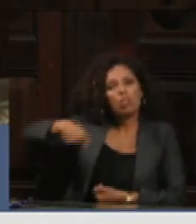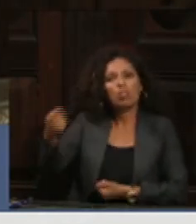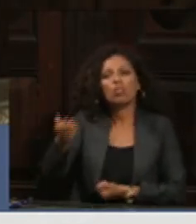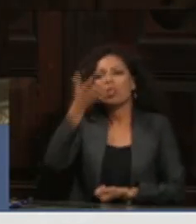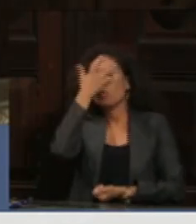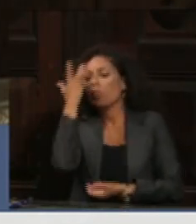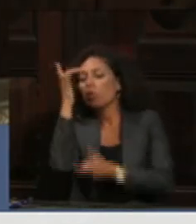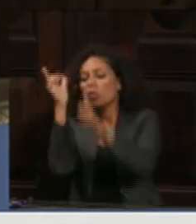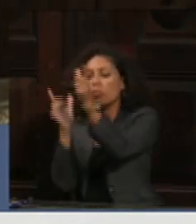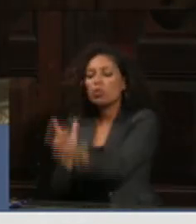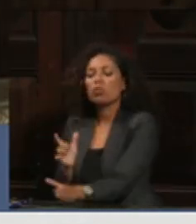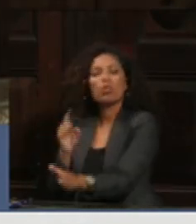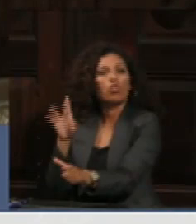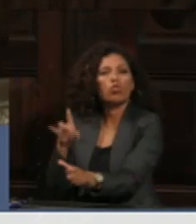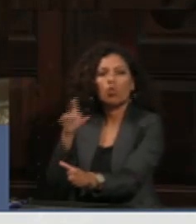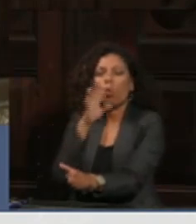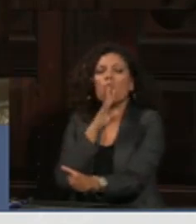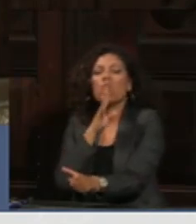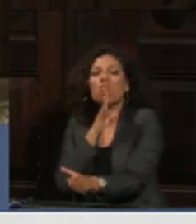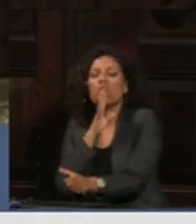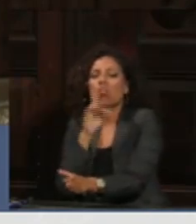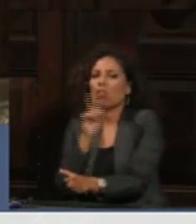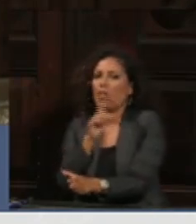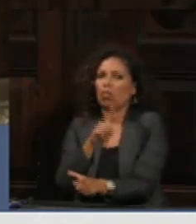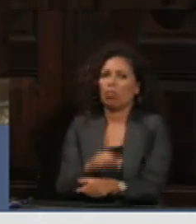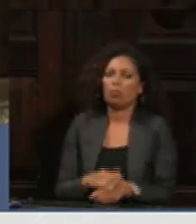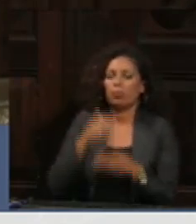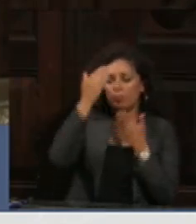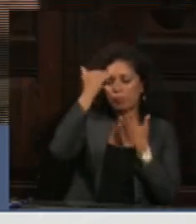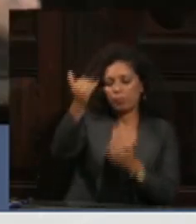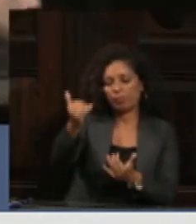um depósito de informação. Muito obrigado.